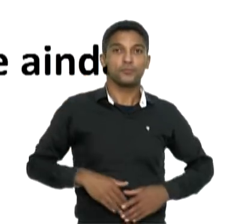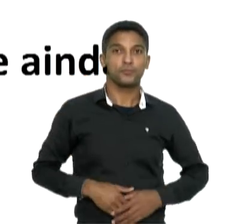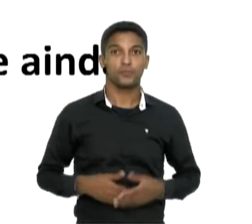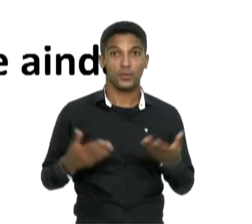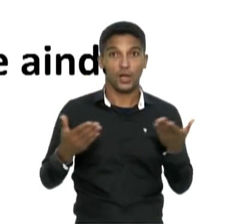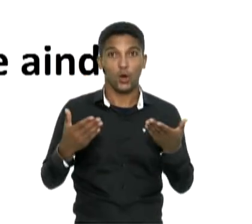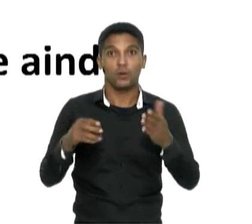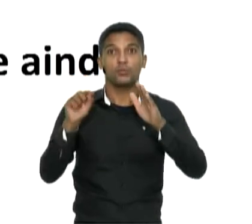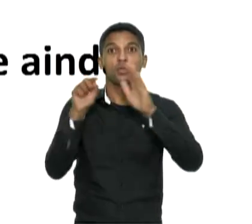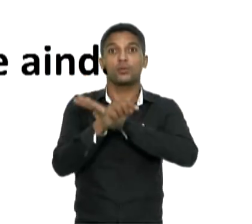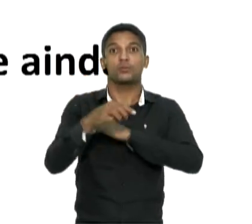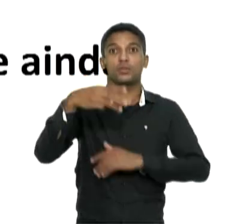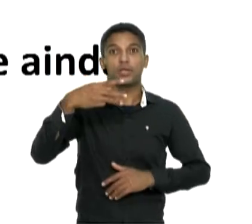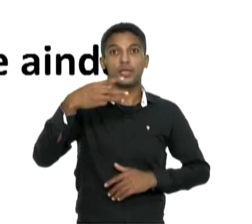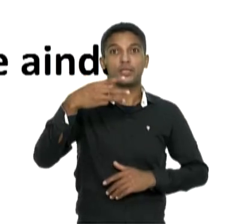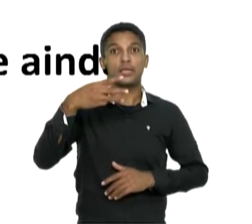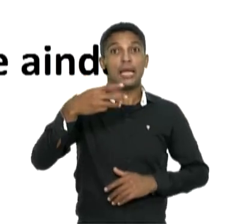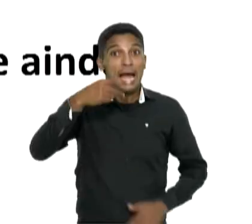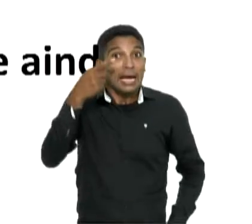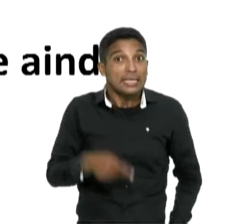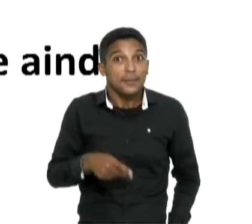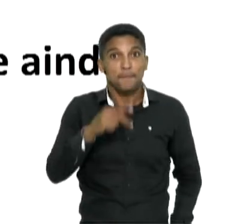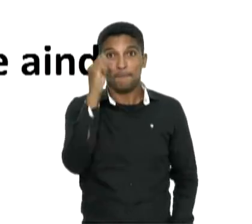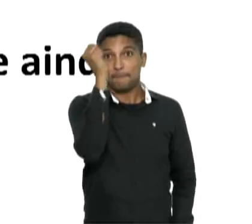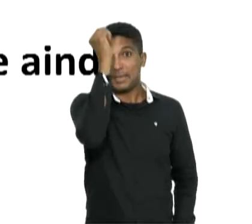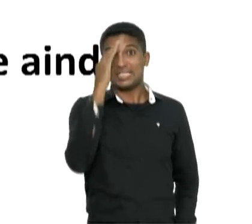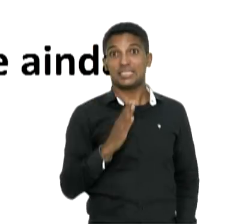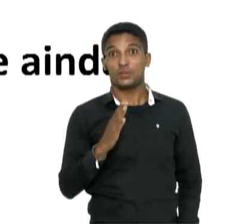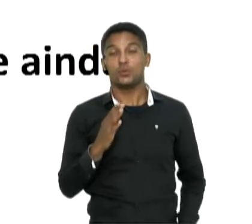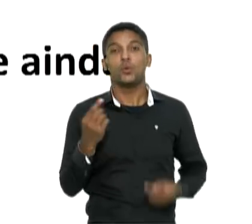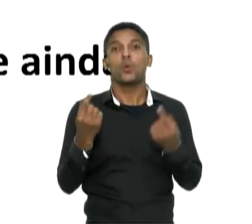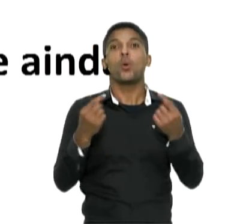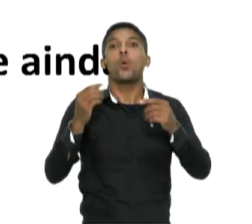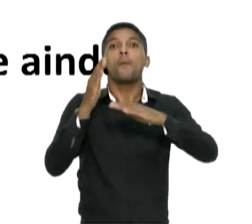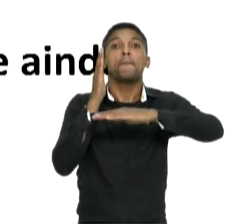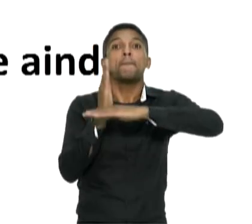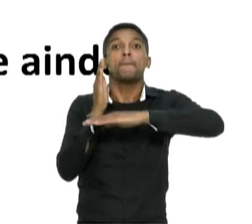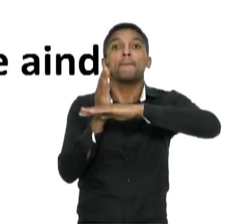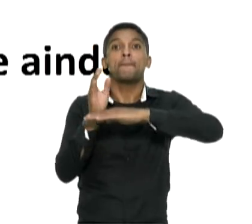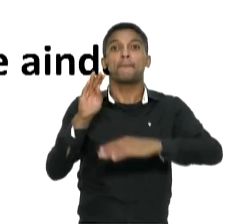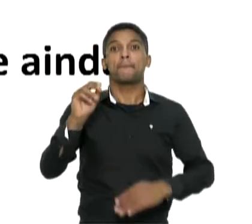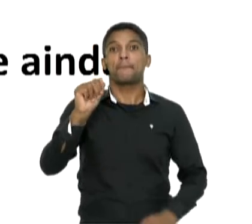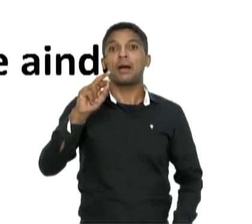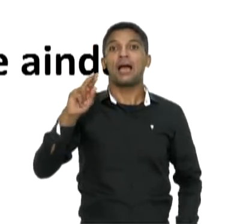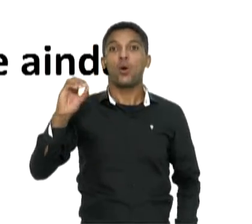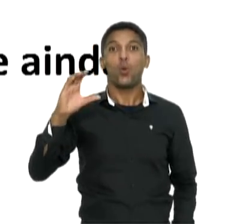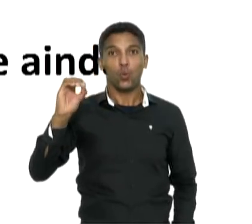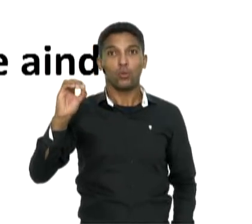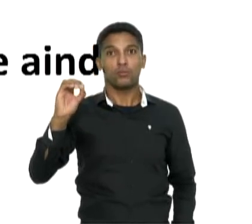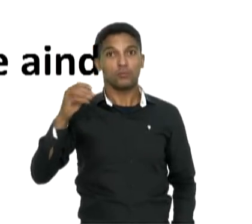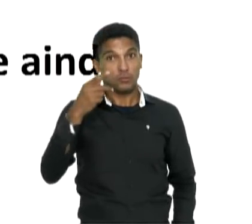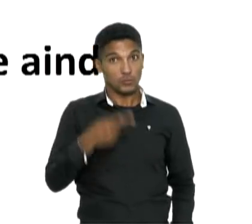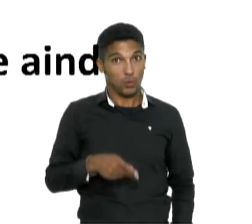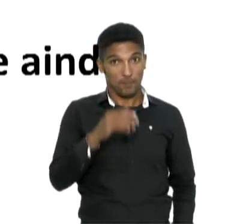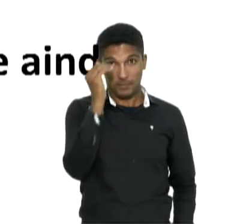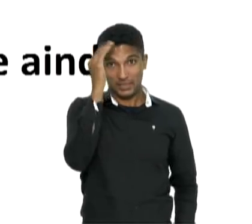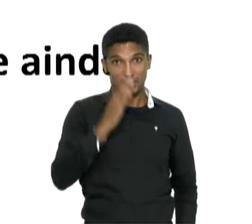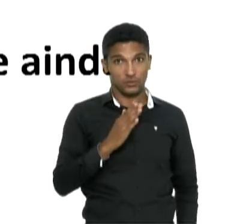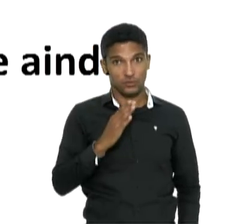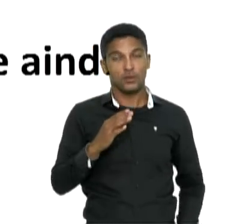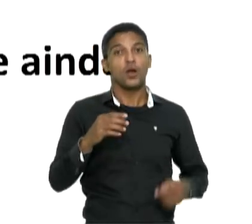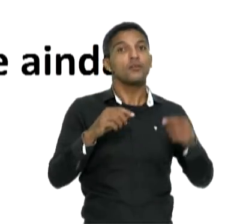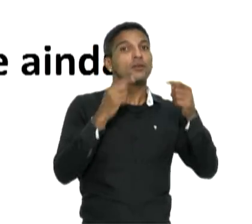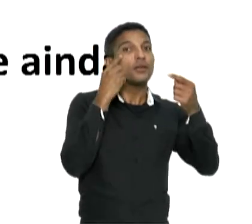no Brasil, assinale a alternativa correta. A. Pouco difere do Barroco italiano. B. Em